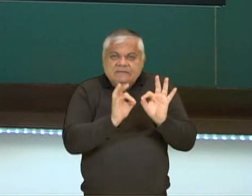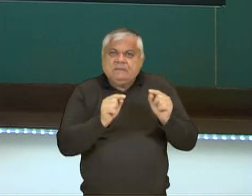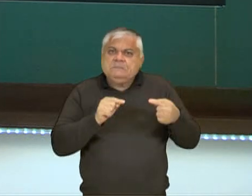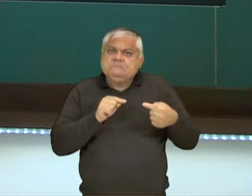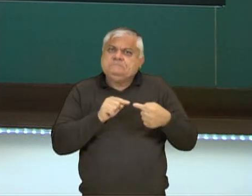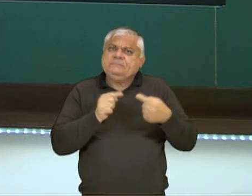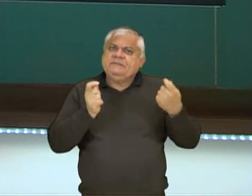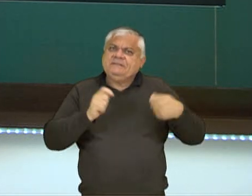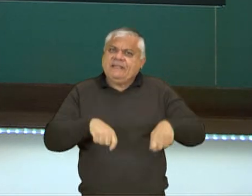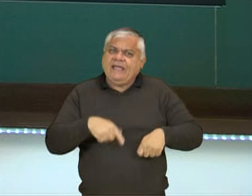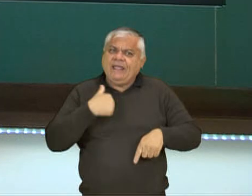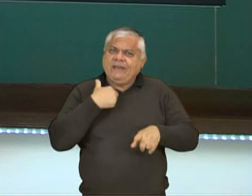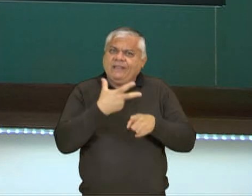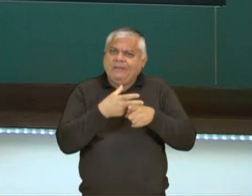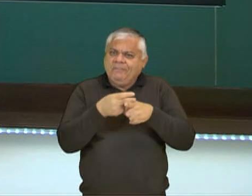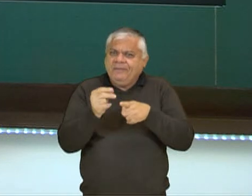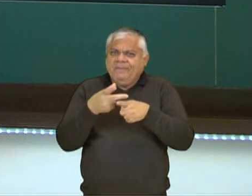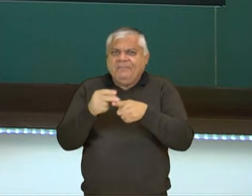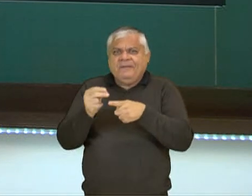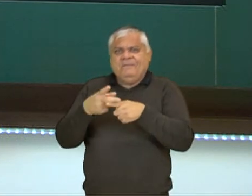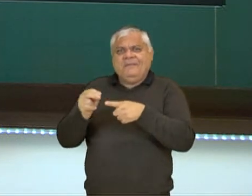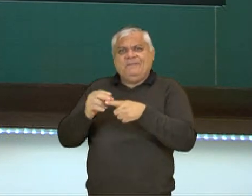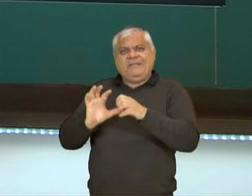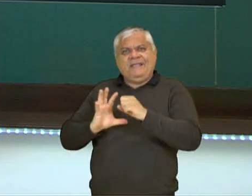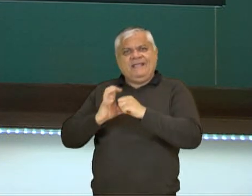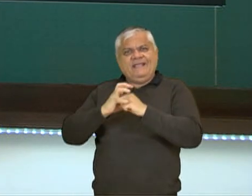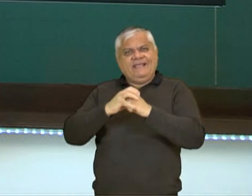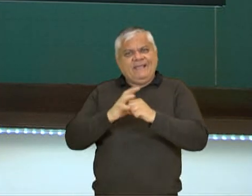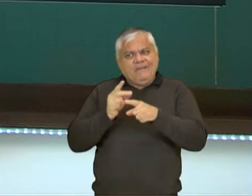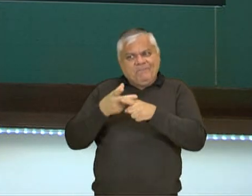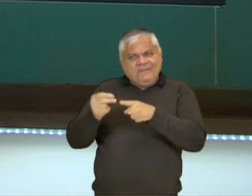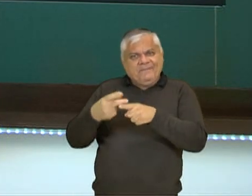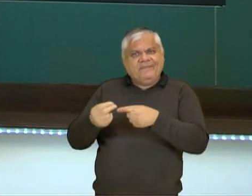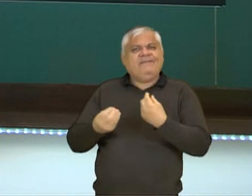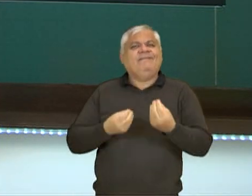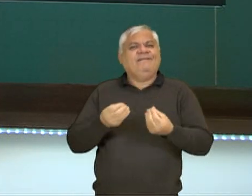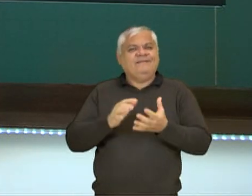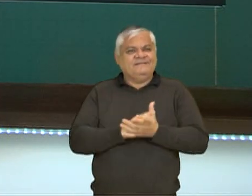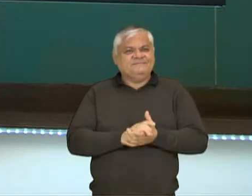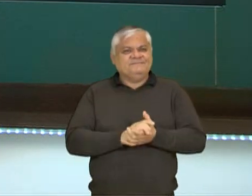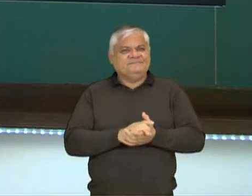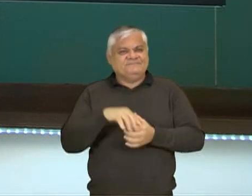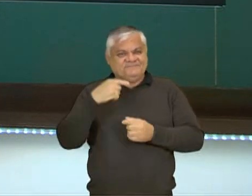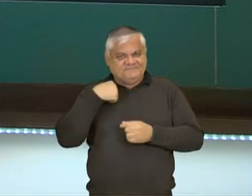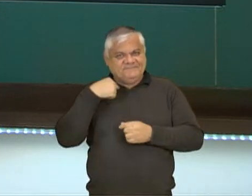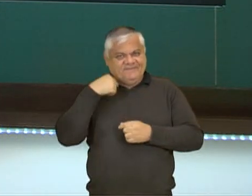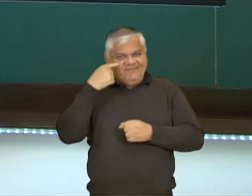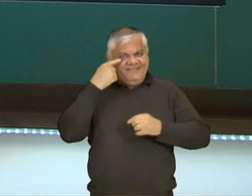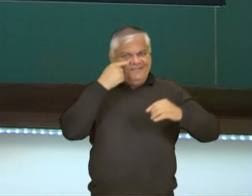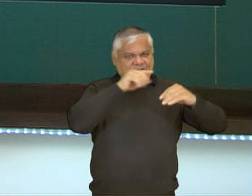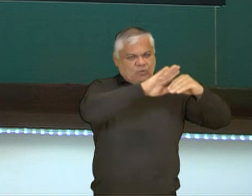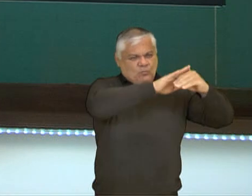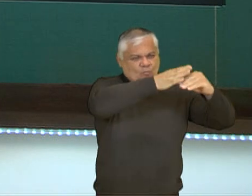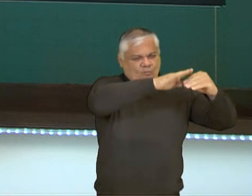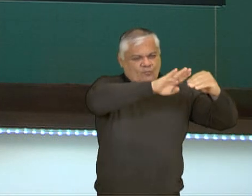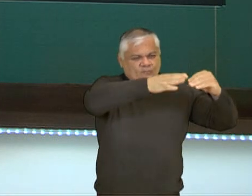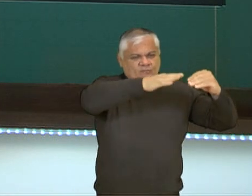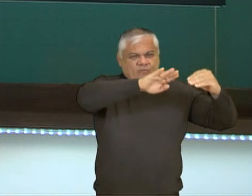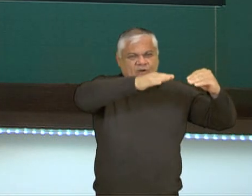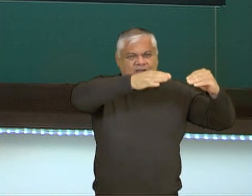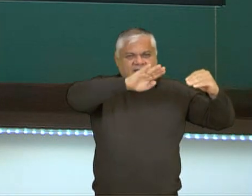essa defesa contra essas enzimas. Mas é exatamente. Então, essa cutícula, ela está aqui, olha, de fora a fora na sua